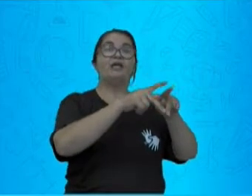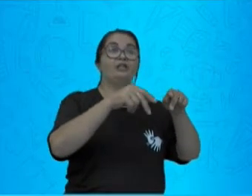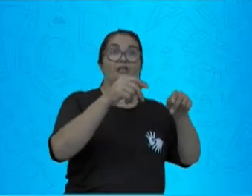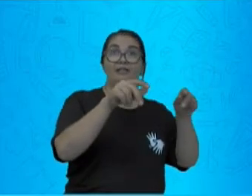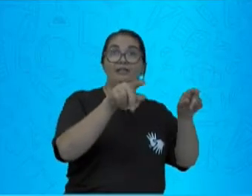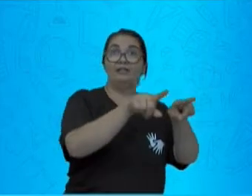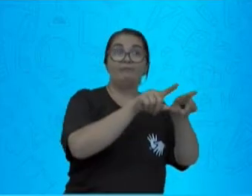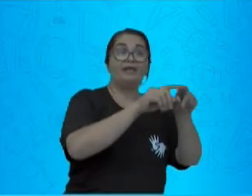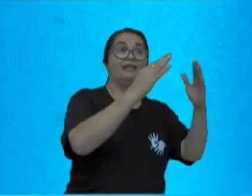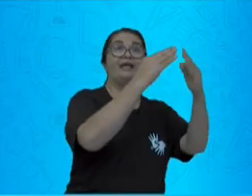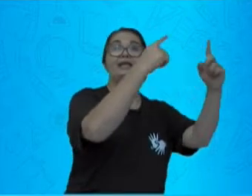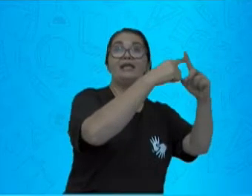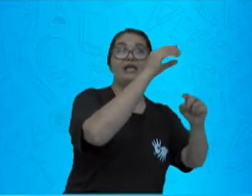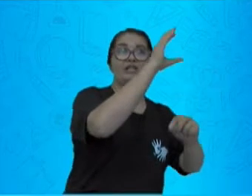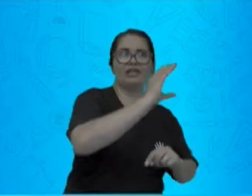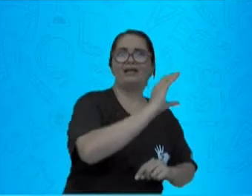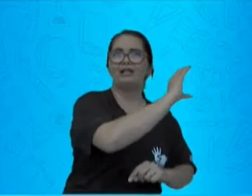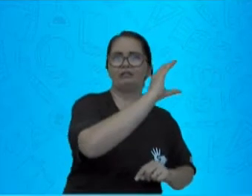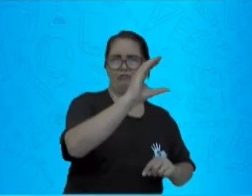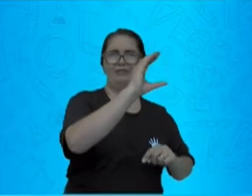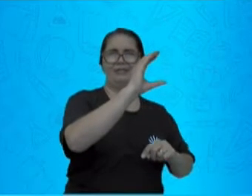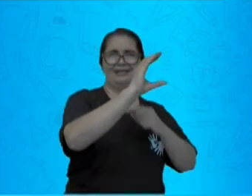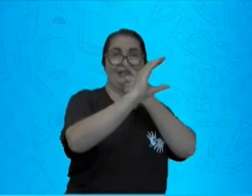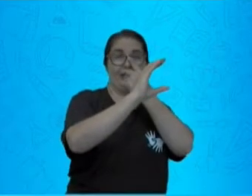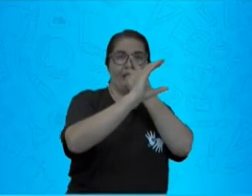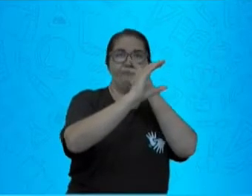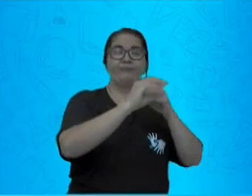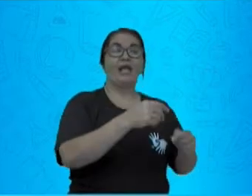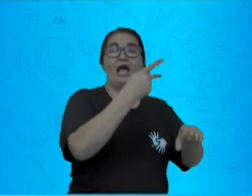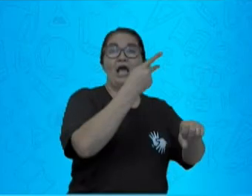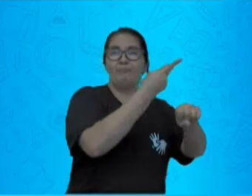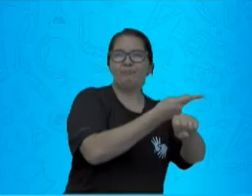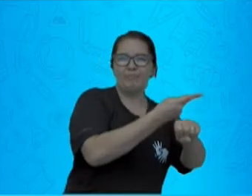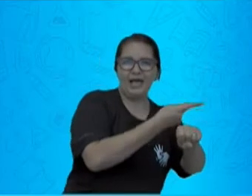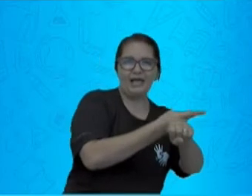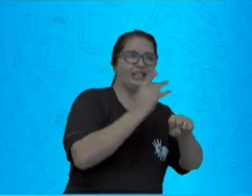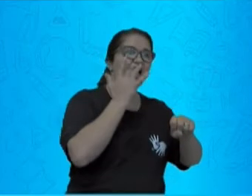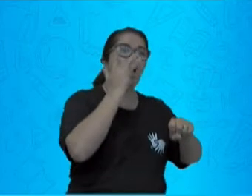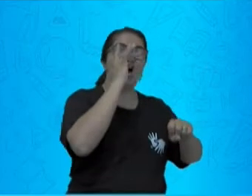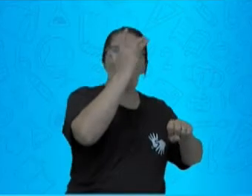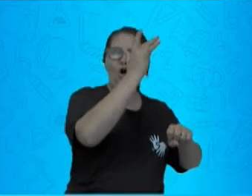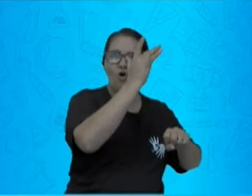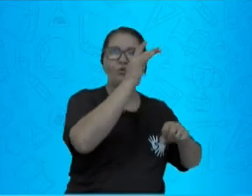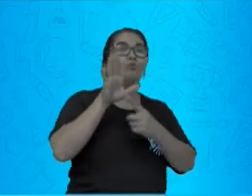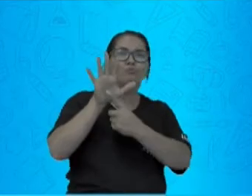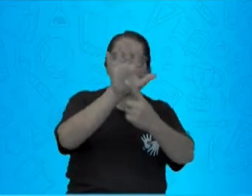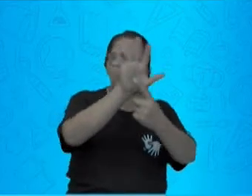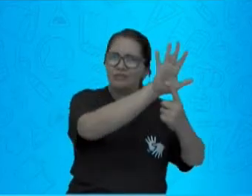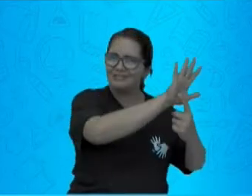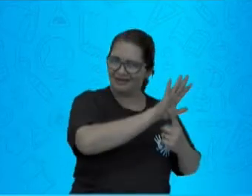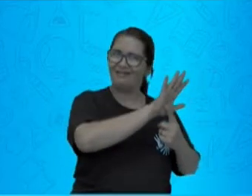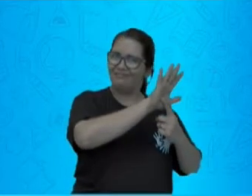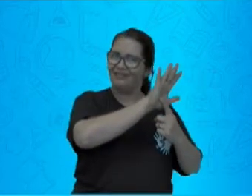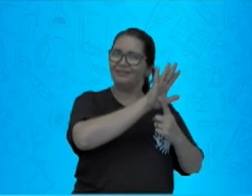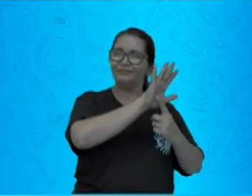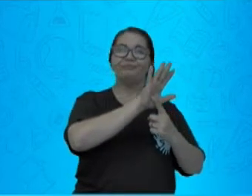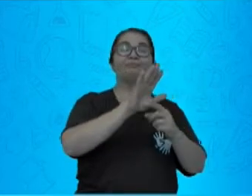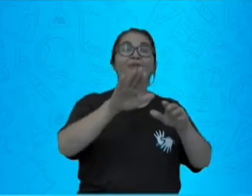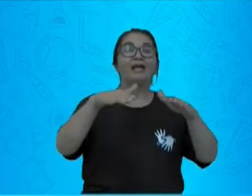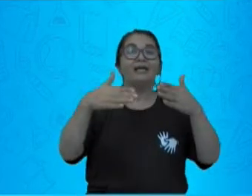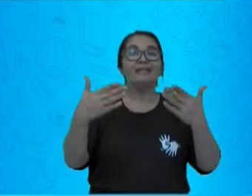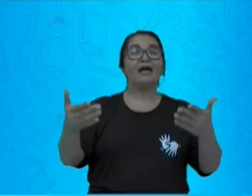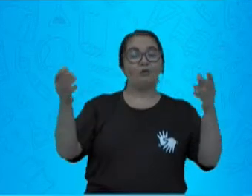Américas. Esse barroco, essa arte, ela chega nas Minas Gerais e uma